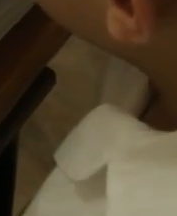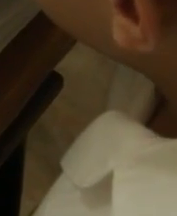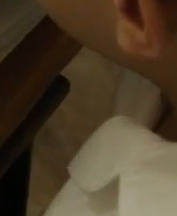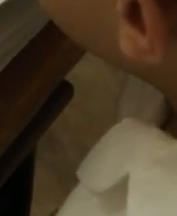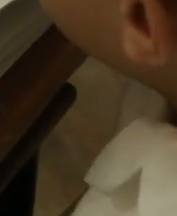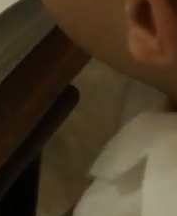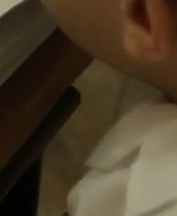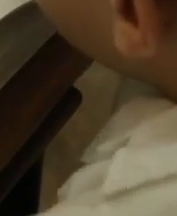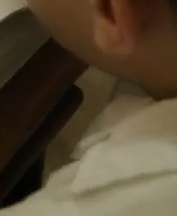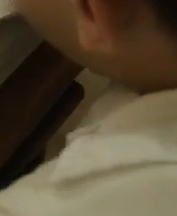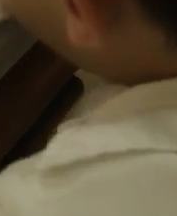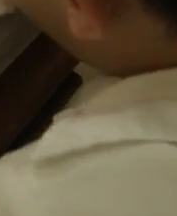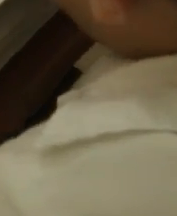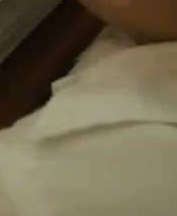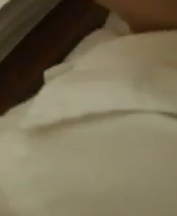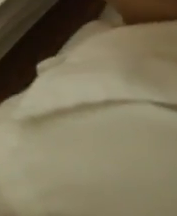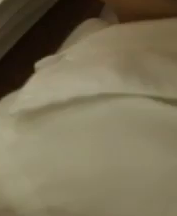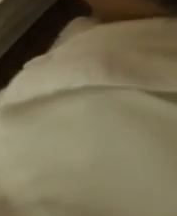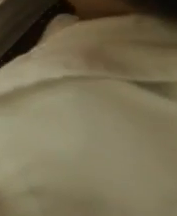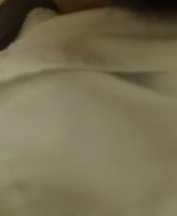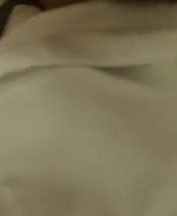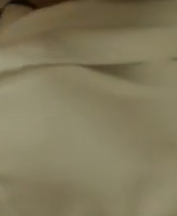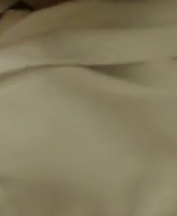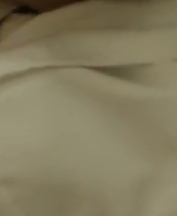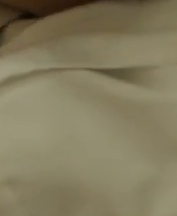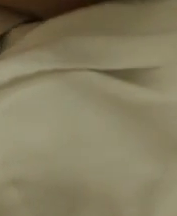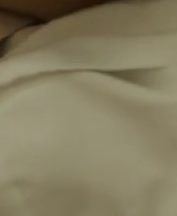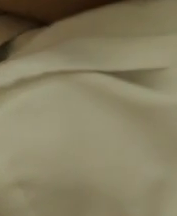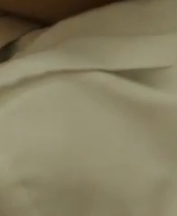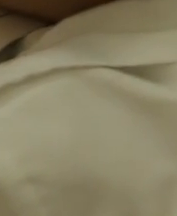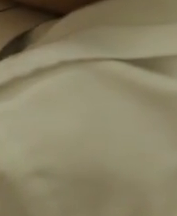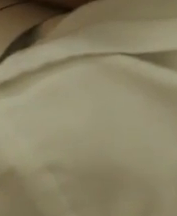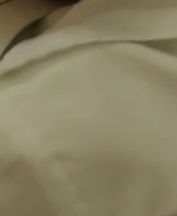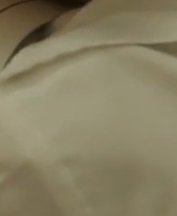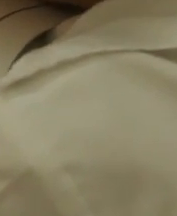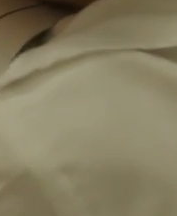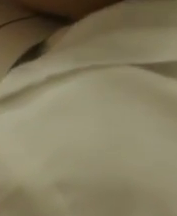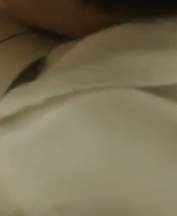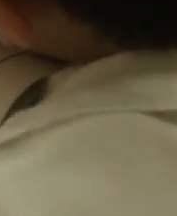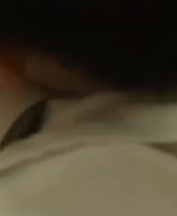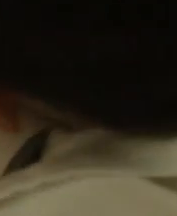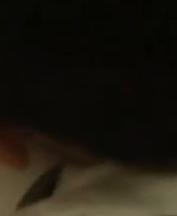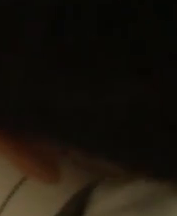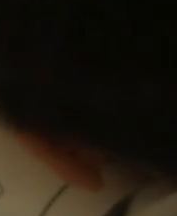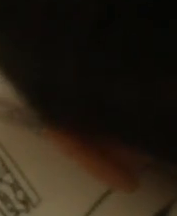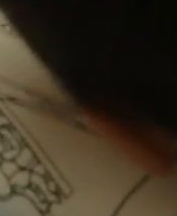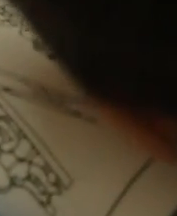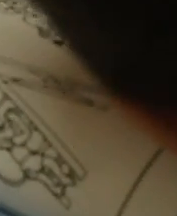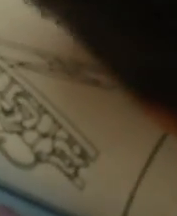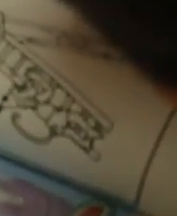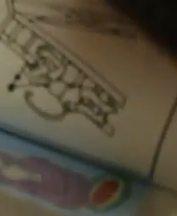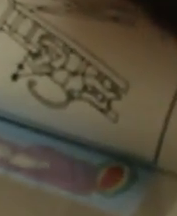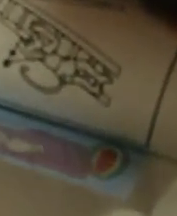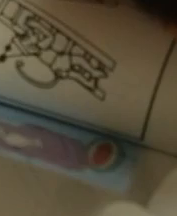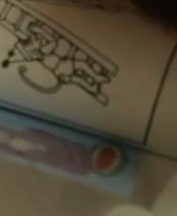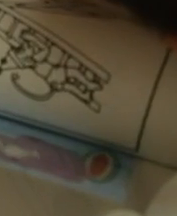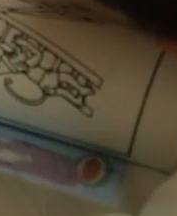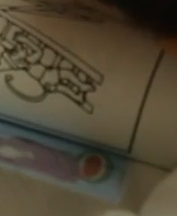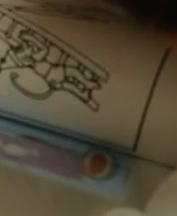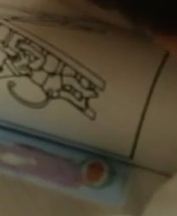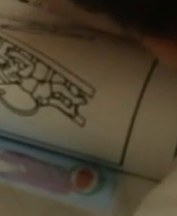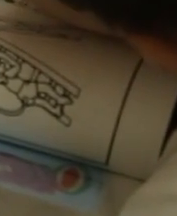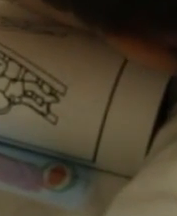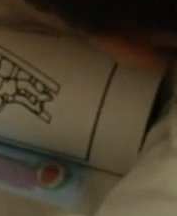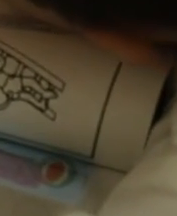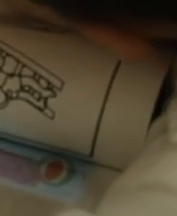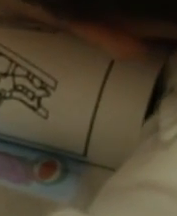Veja, embaixo. Segura o caderno. Como você vai colorir? Este? Muito bem. Pinte bem. Muito